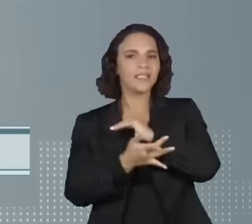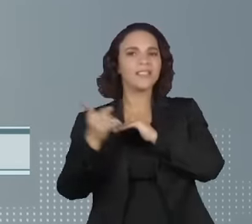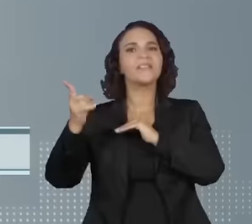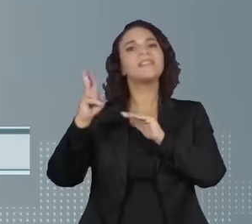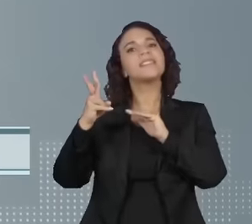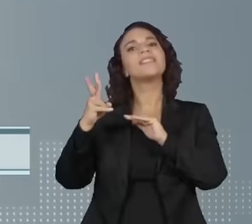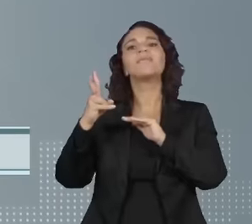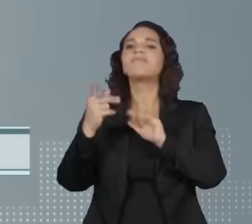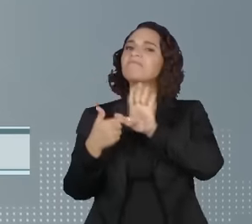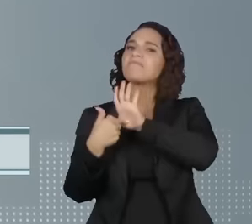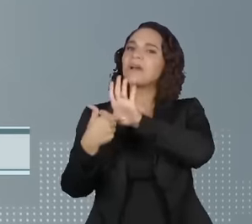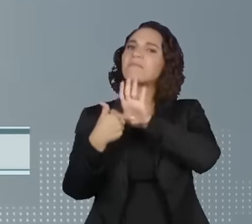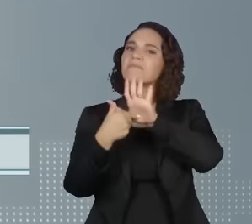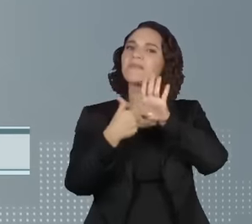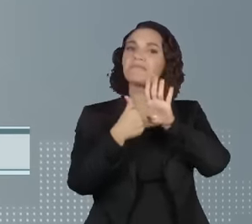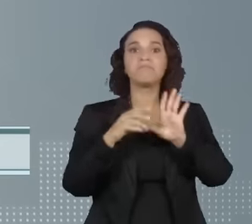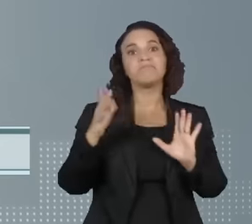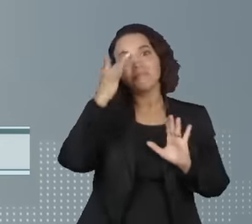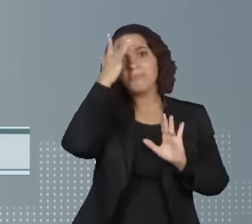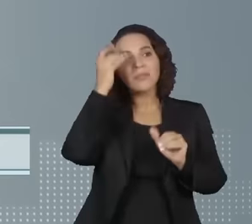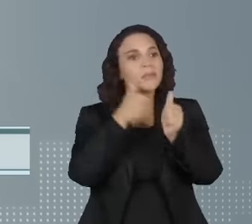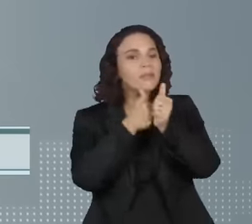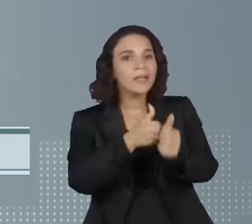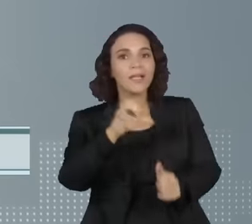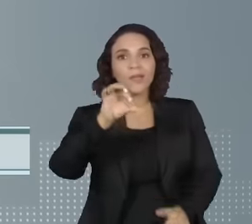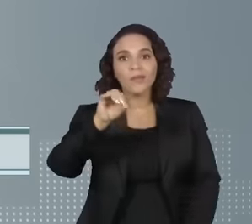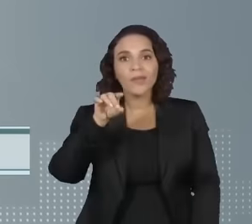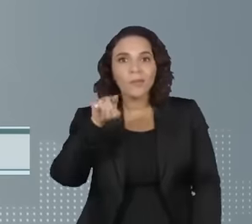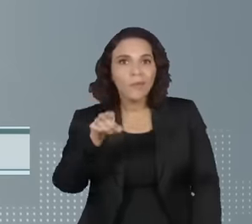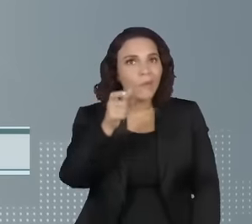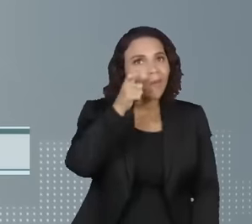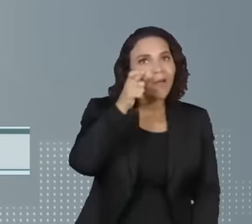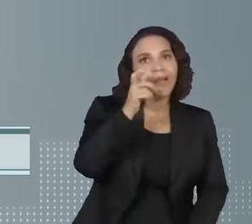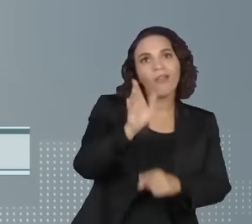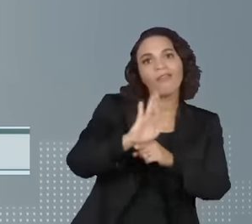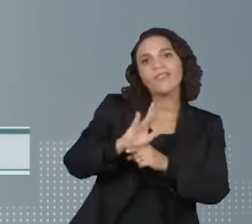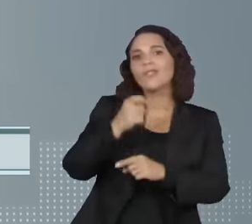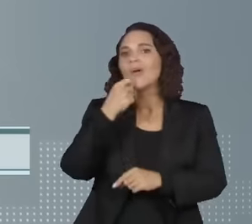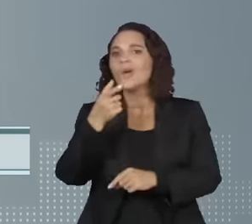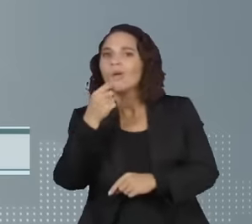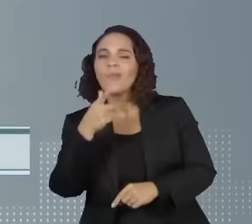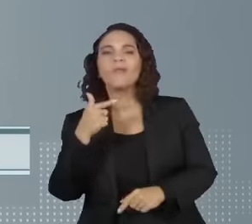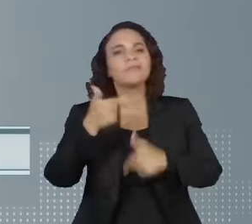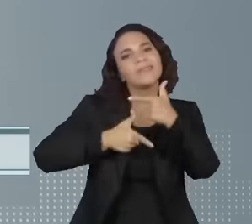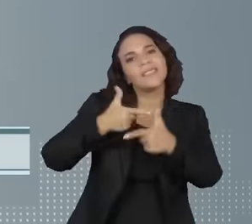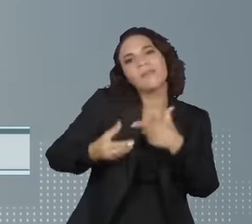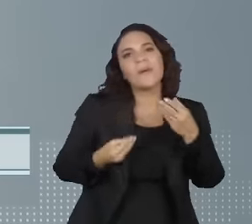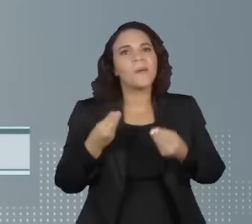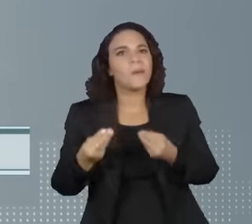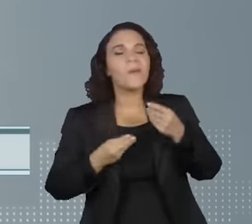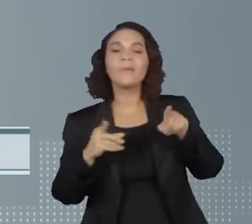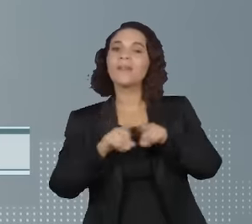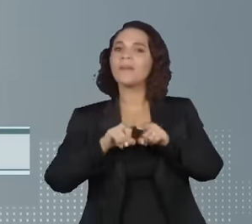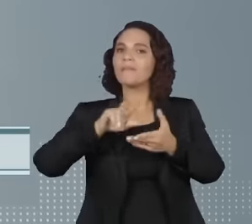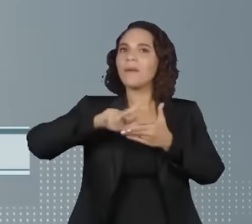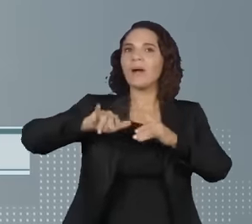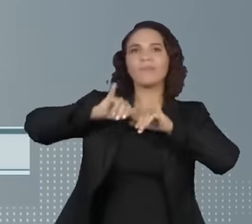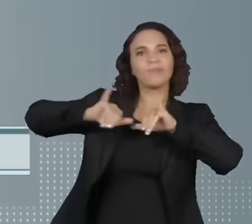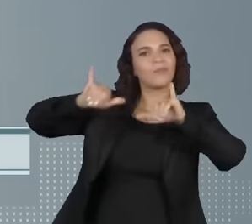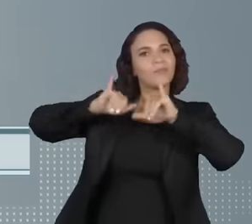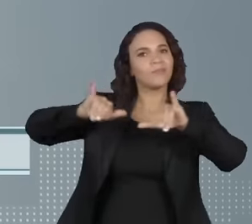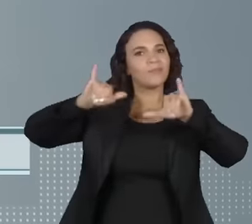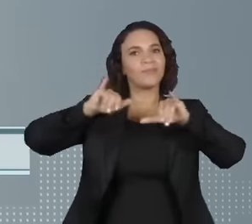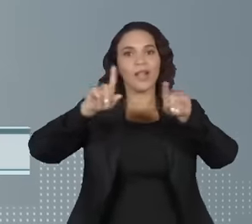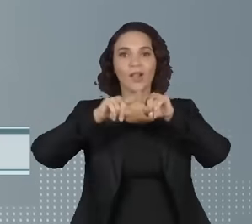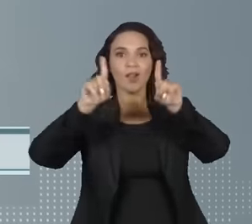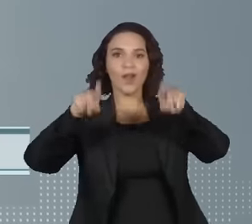compartilha com cerca de 90.000 seguidores vídeos de humor dia a dia da profissão e diversas publicidades para